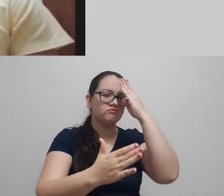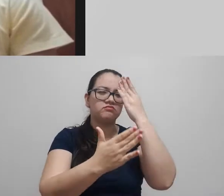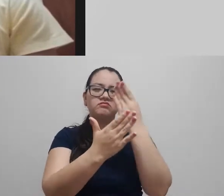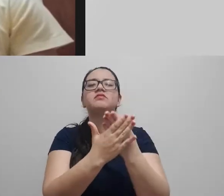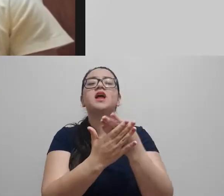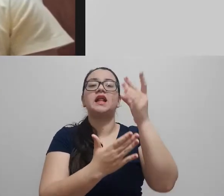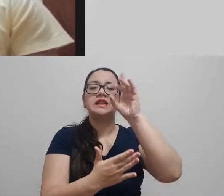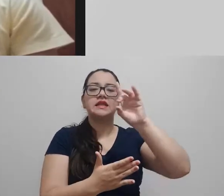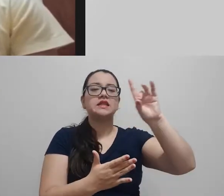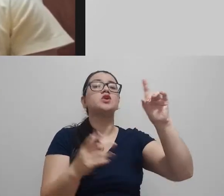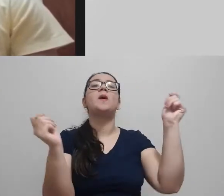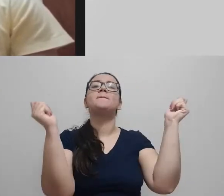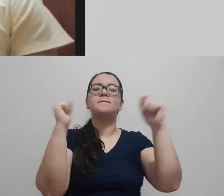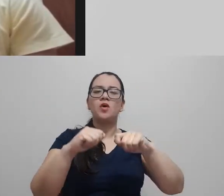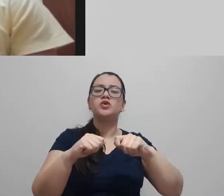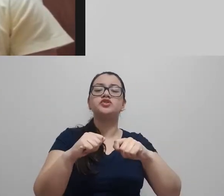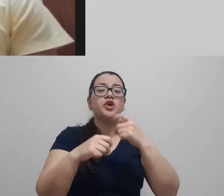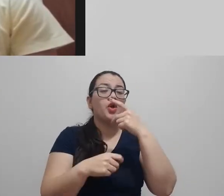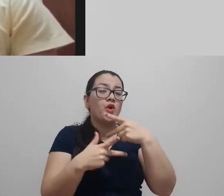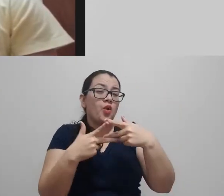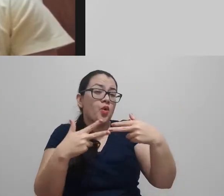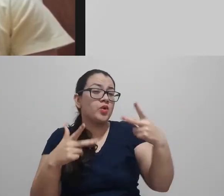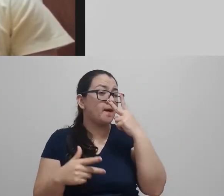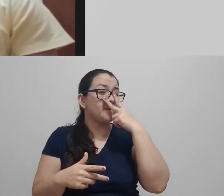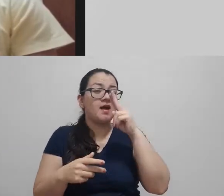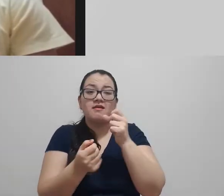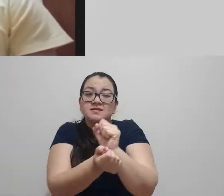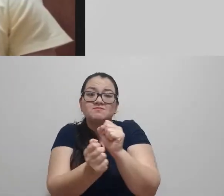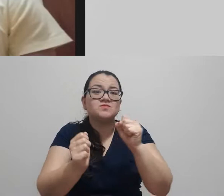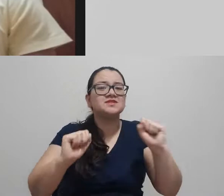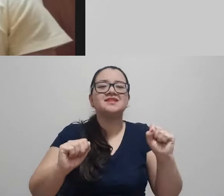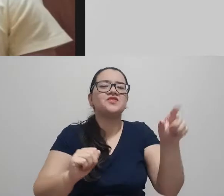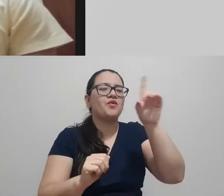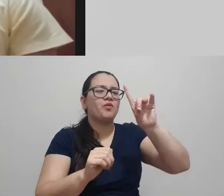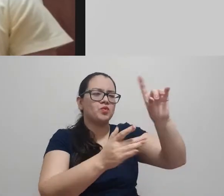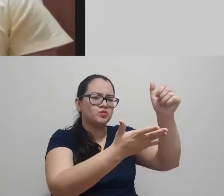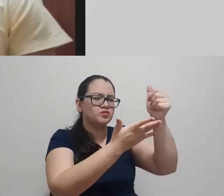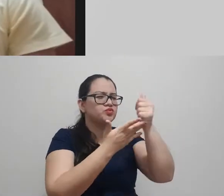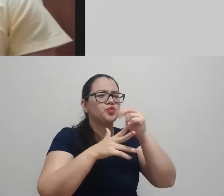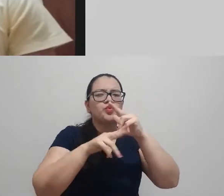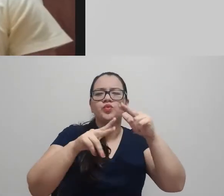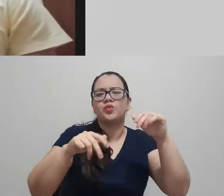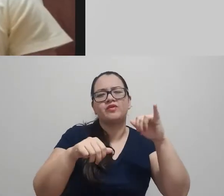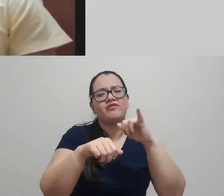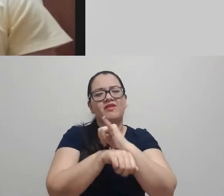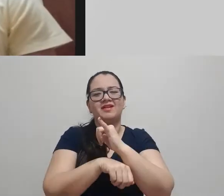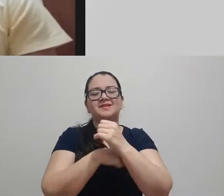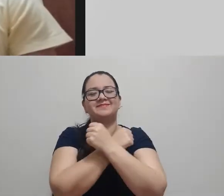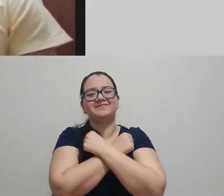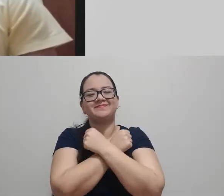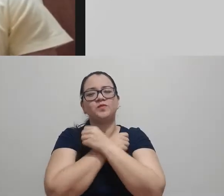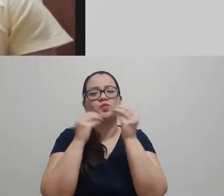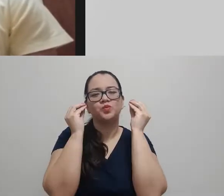nosso Deus é o Deus do impossível, é o Deus que trabalha em nosso favor e que Ele não falha